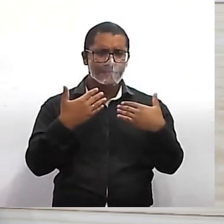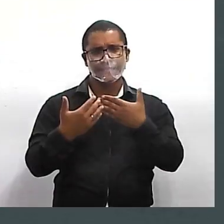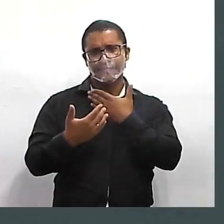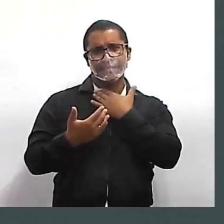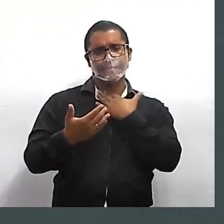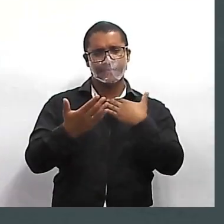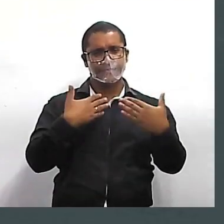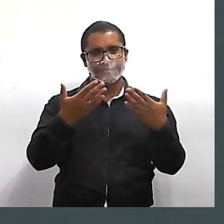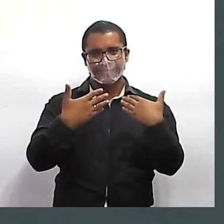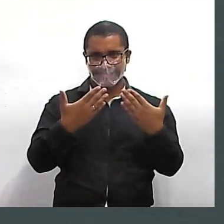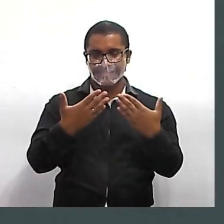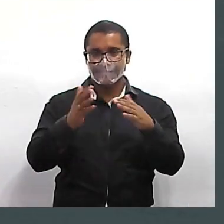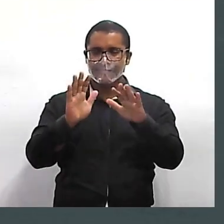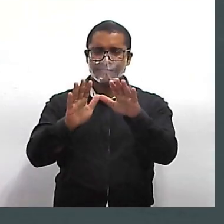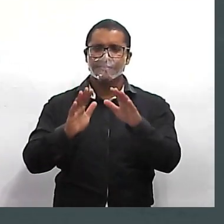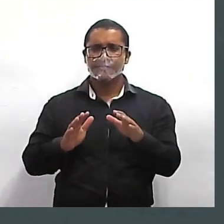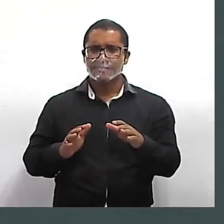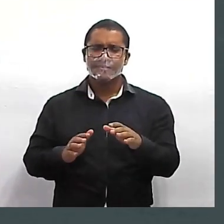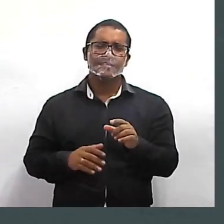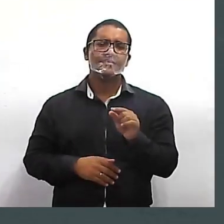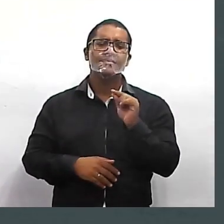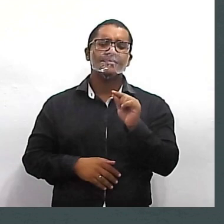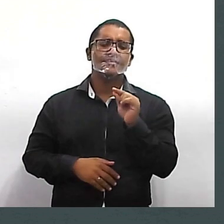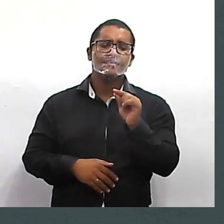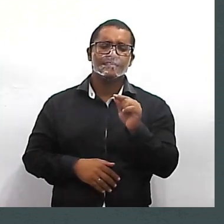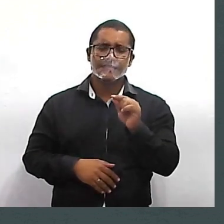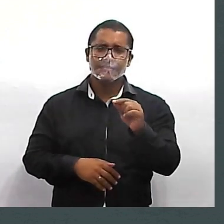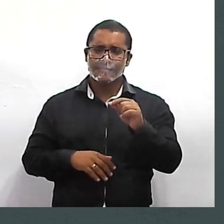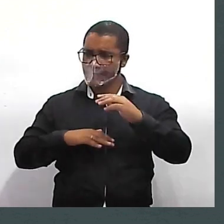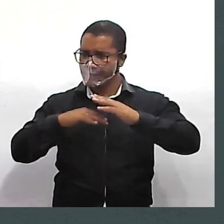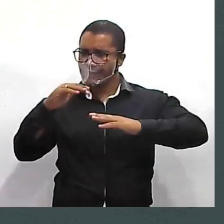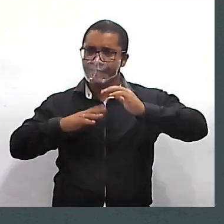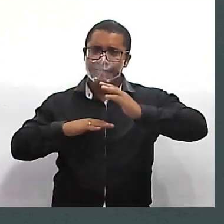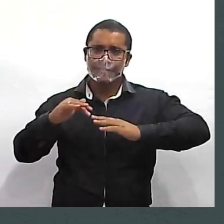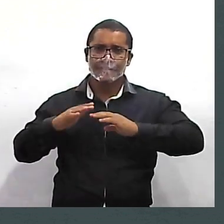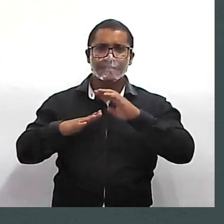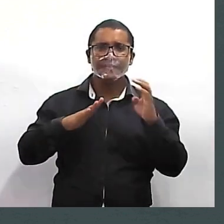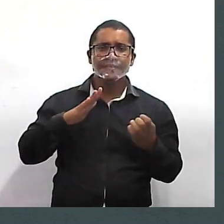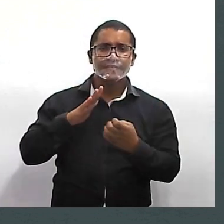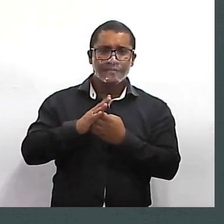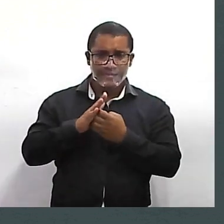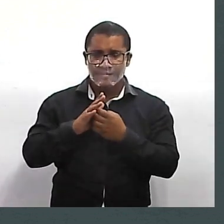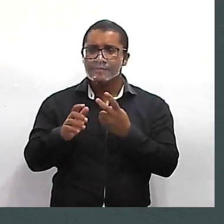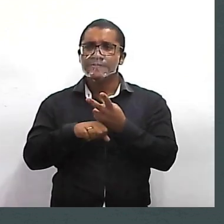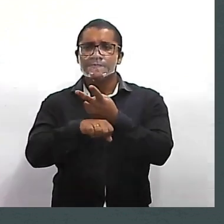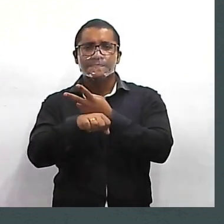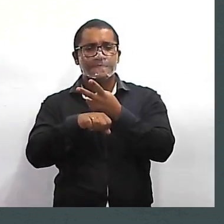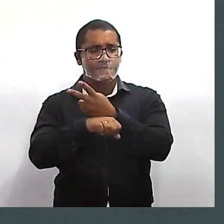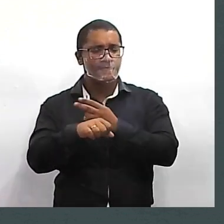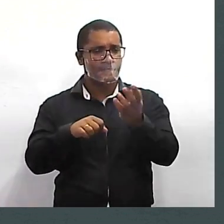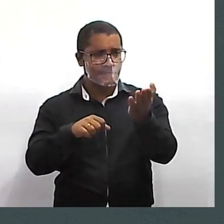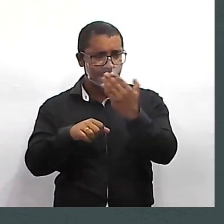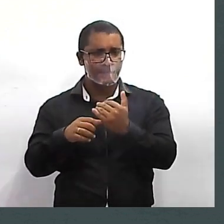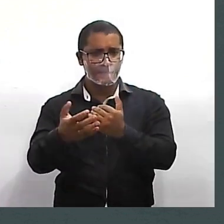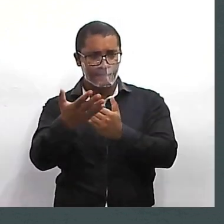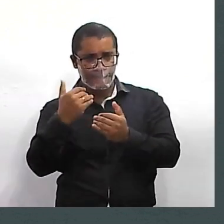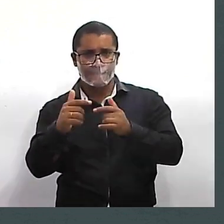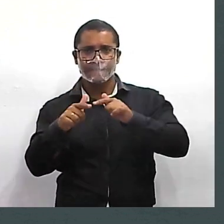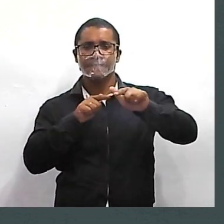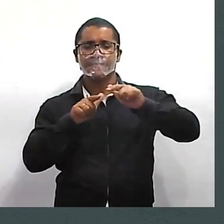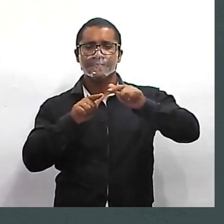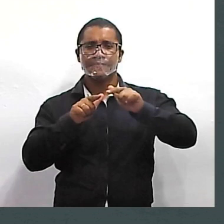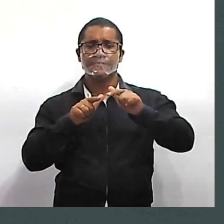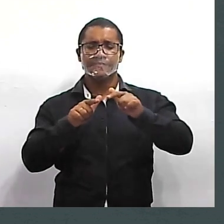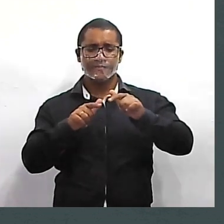bate-papo. Quem são os profissionais que as empresas buscam? Quem são esses